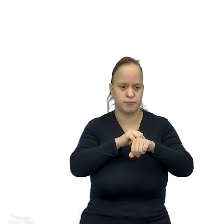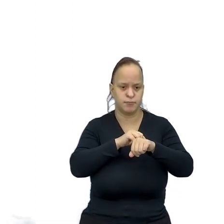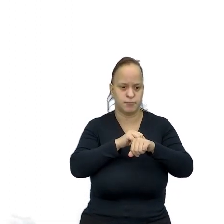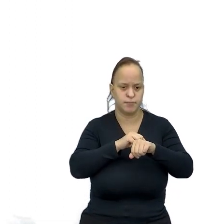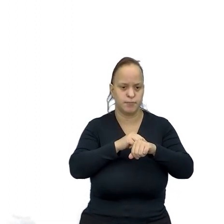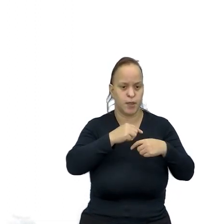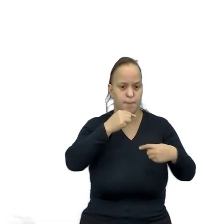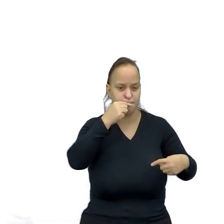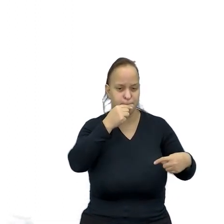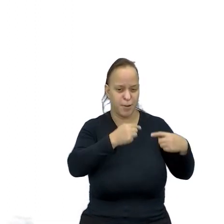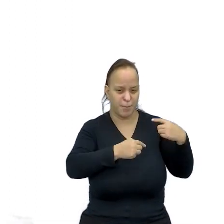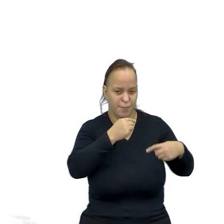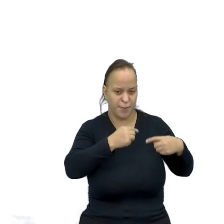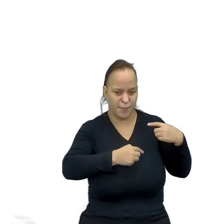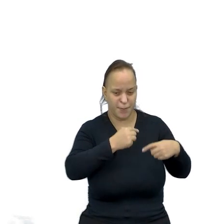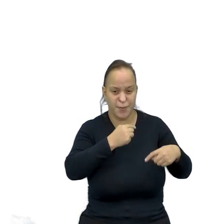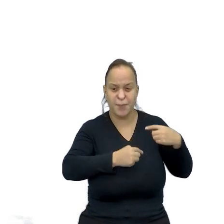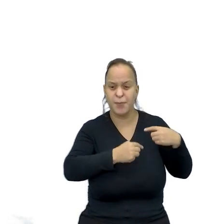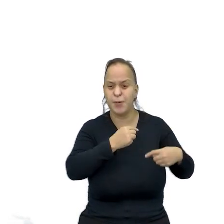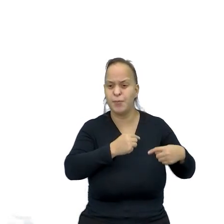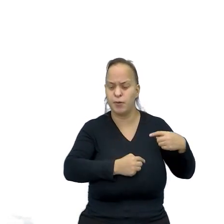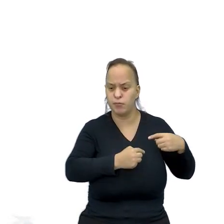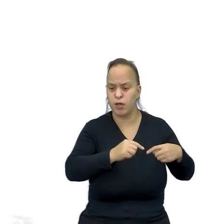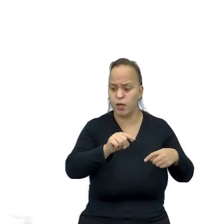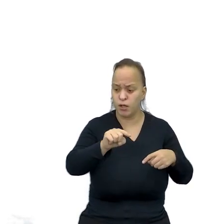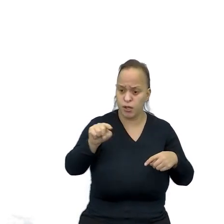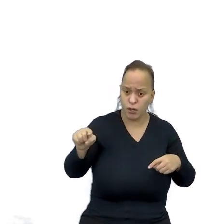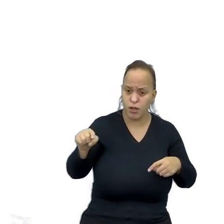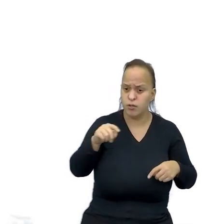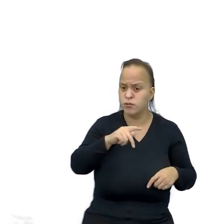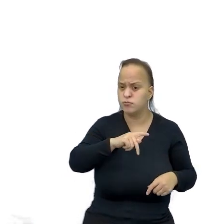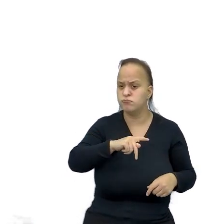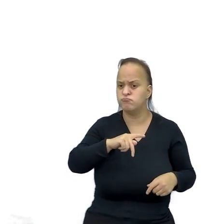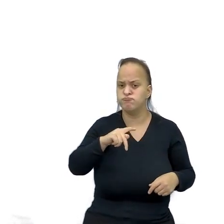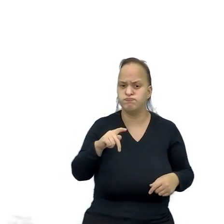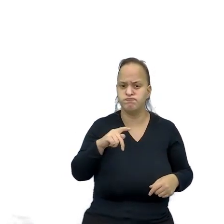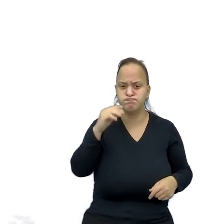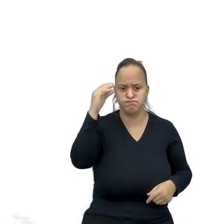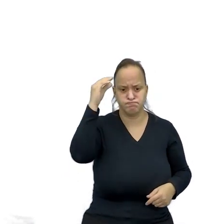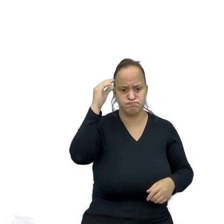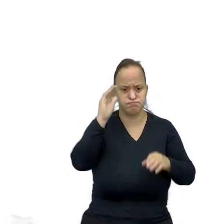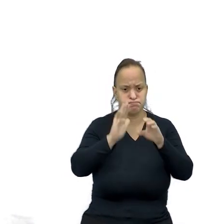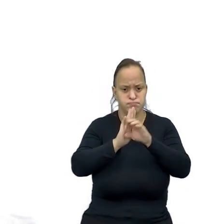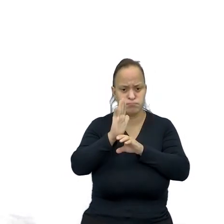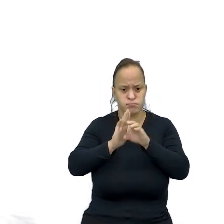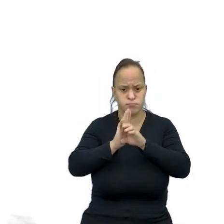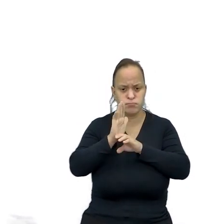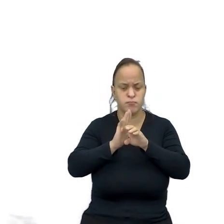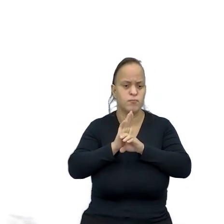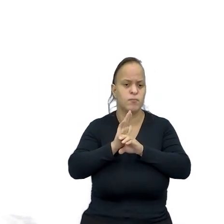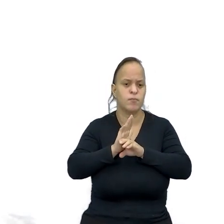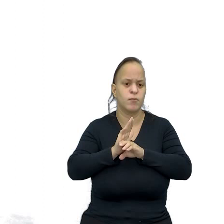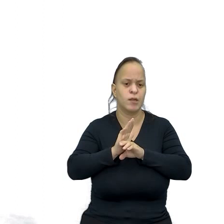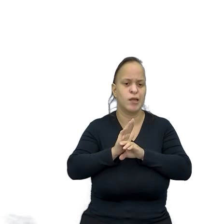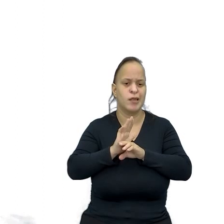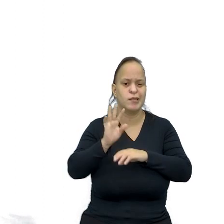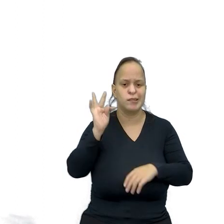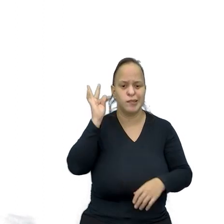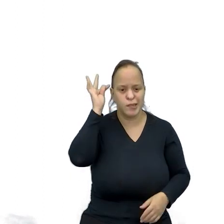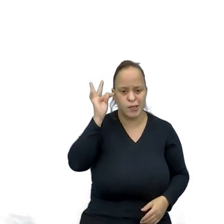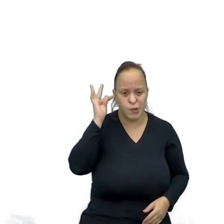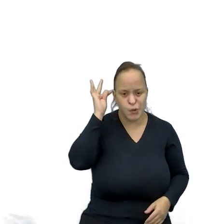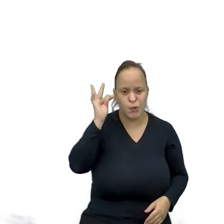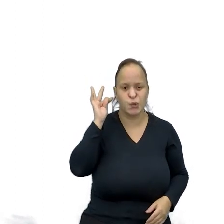é discutir com os professores de que maneira os conceitos relativos aos aspectos teóricos, relativos à